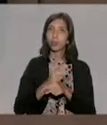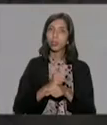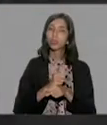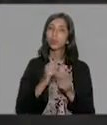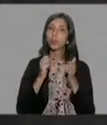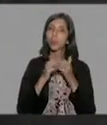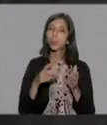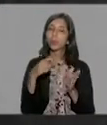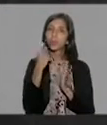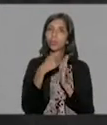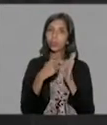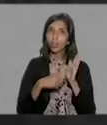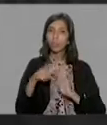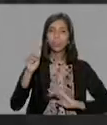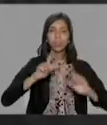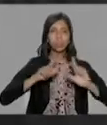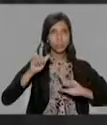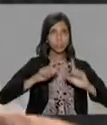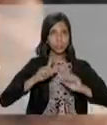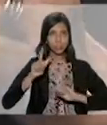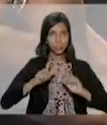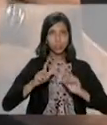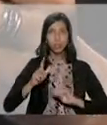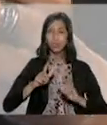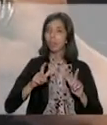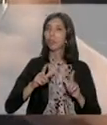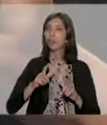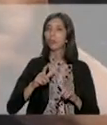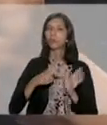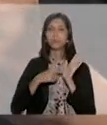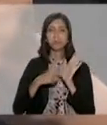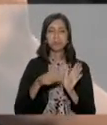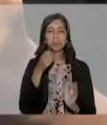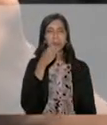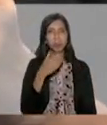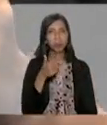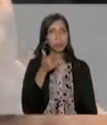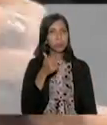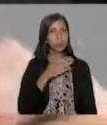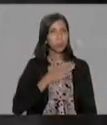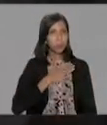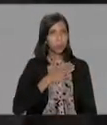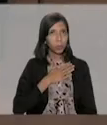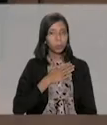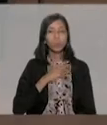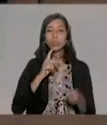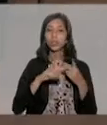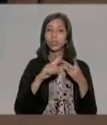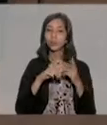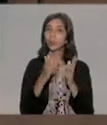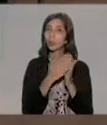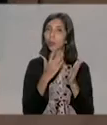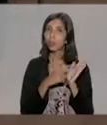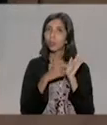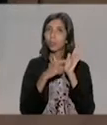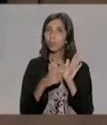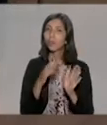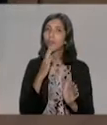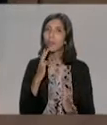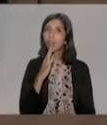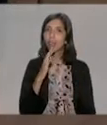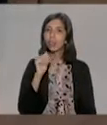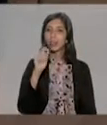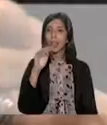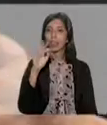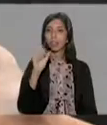ano que você começou a escrever para televisão. Totalmente recomendável. Eu quero mostrar... Esse aqui eu conheço,